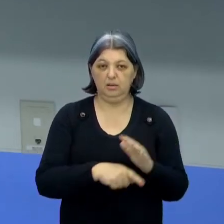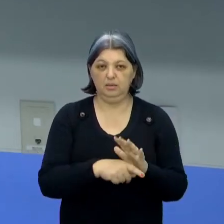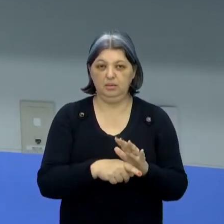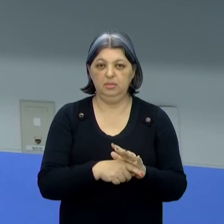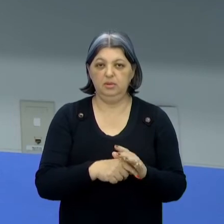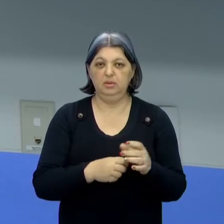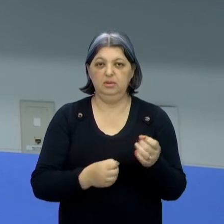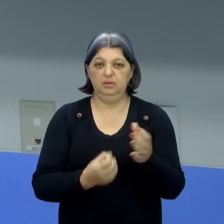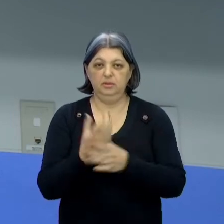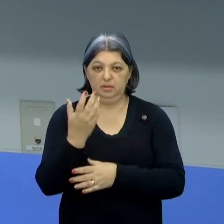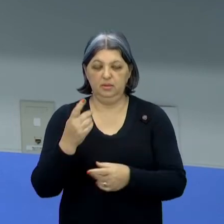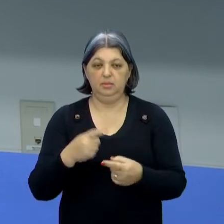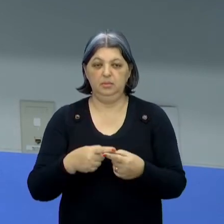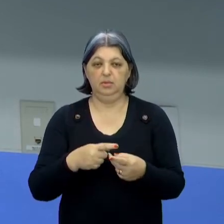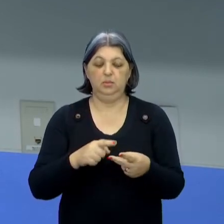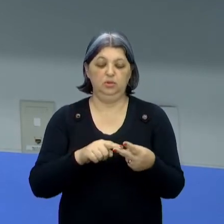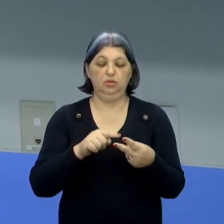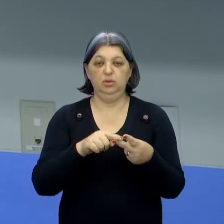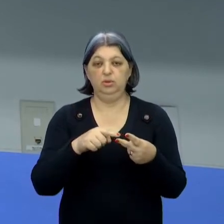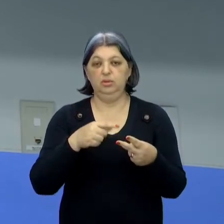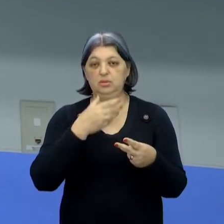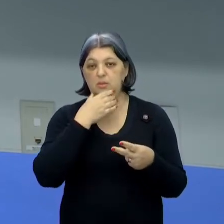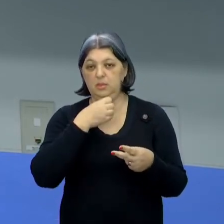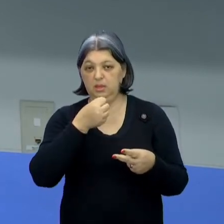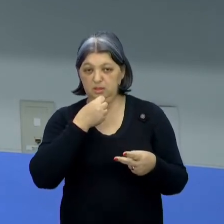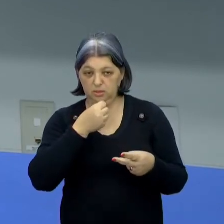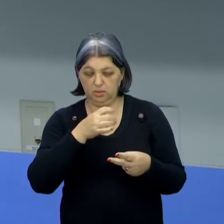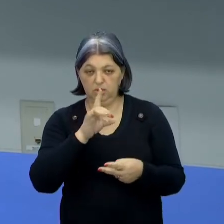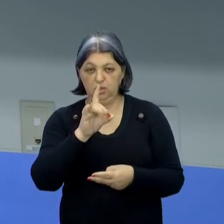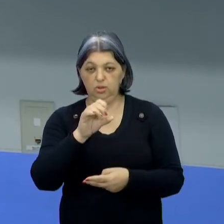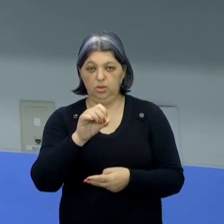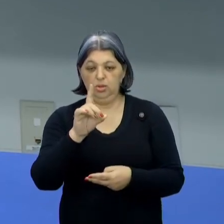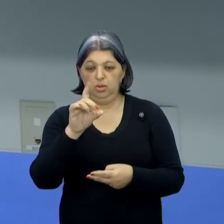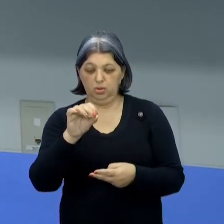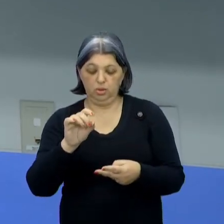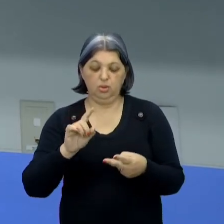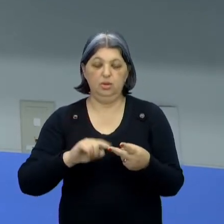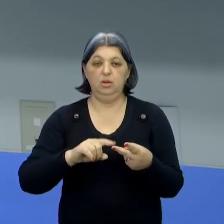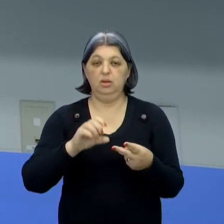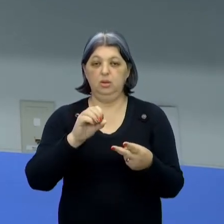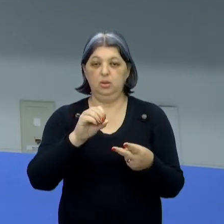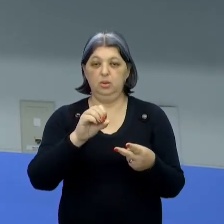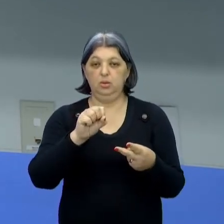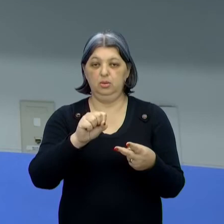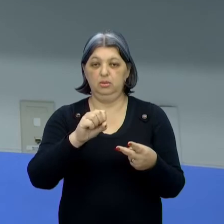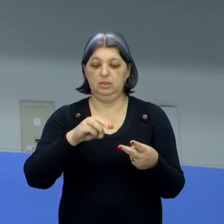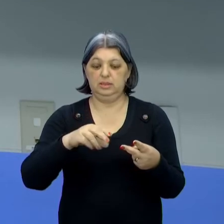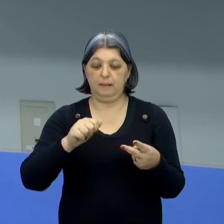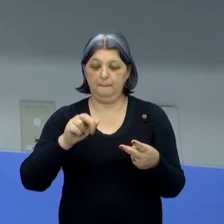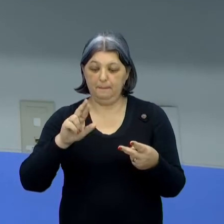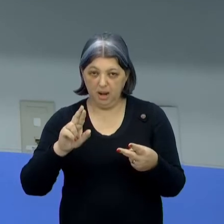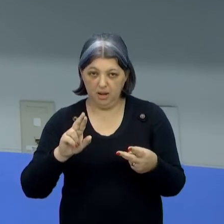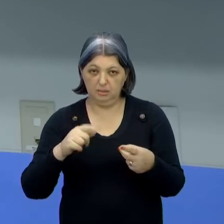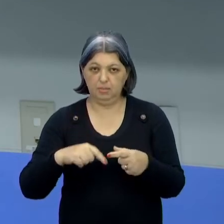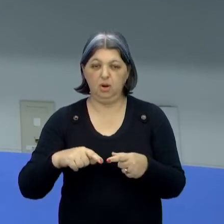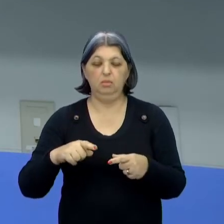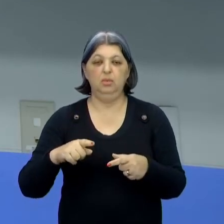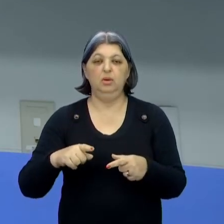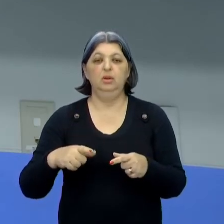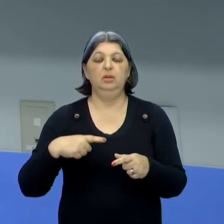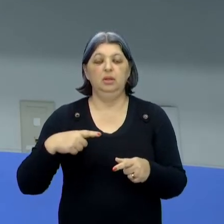e Osmar em Salvador. Porque na medida em que você coloca um carro de som e aonde você tem